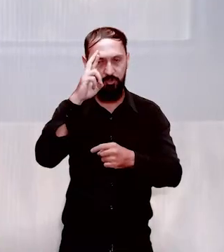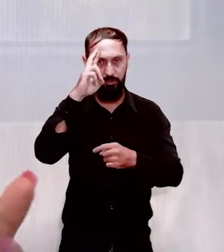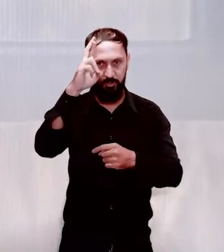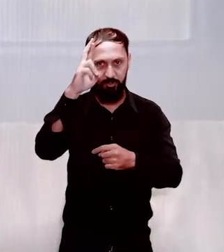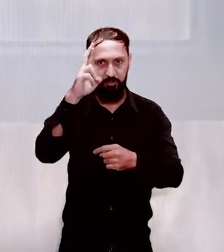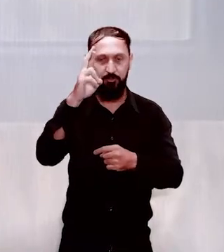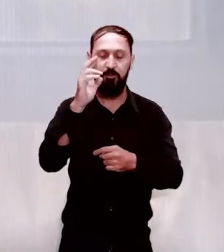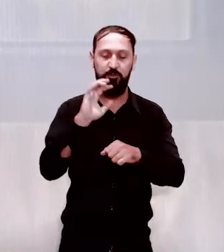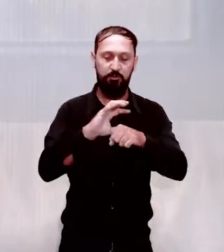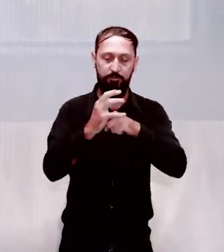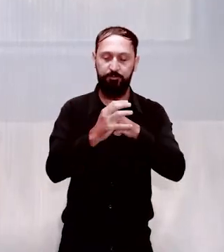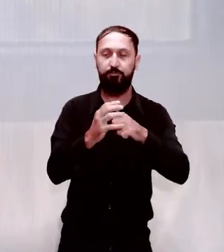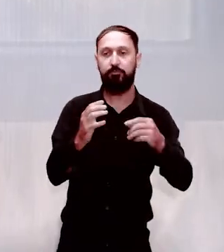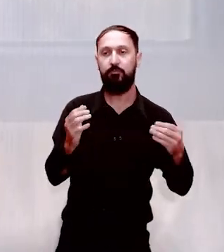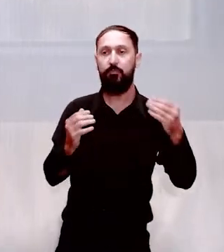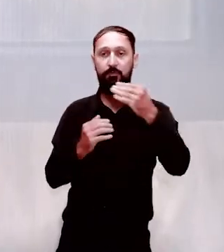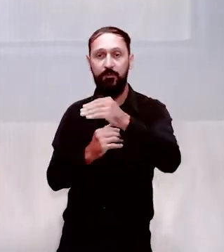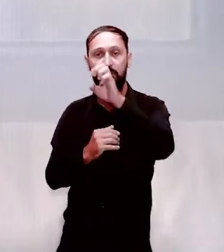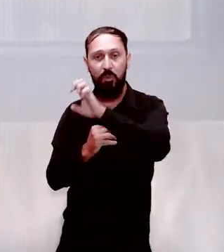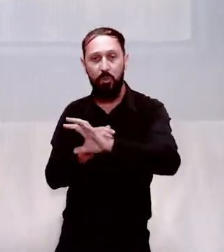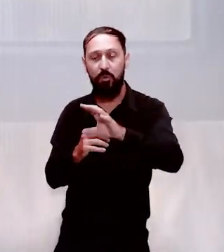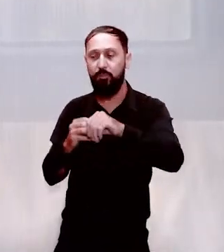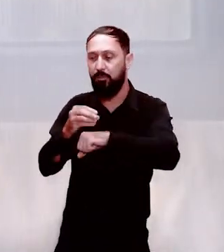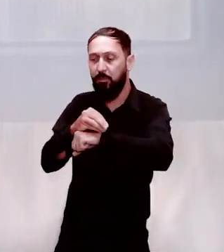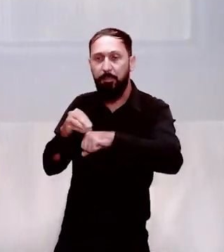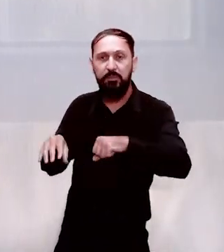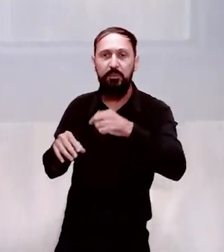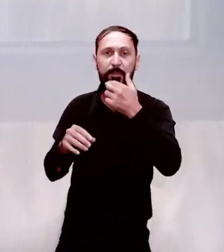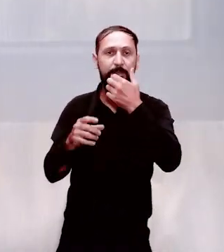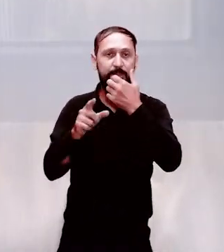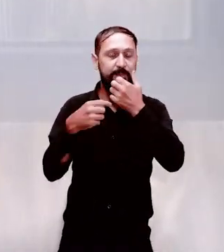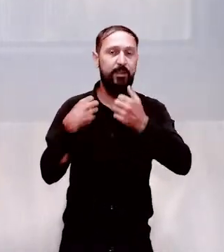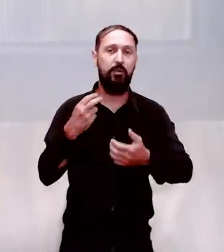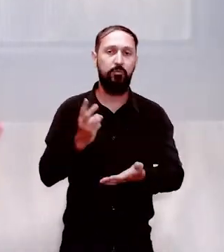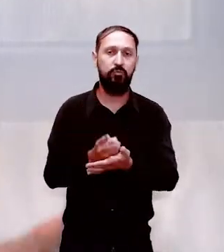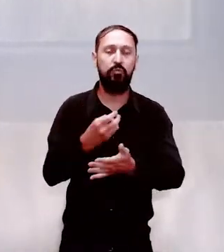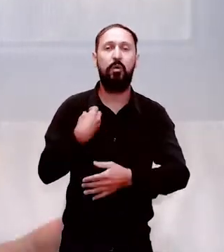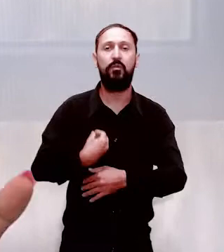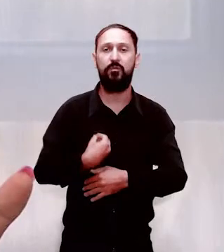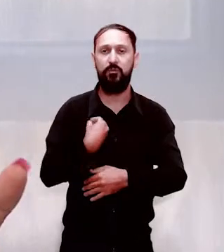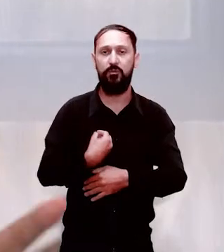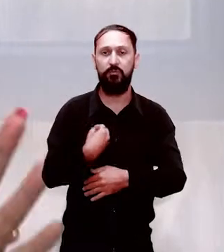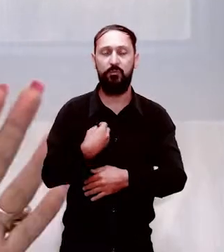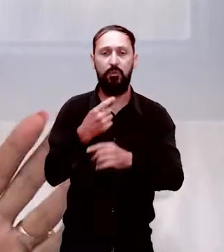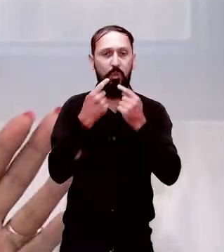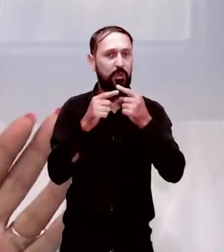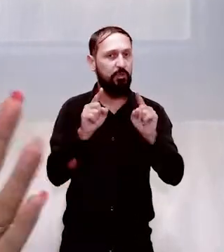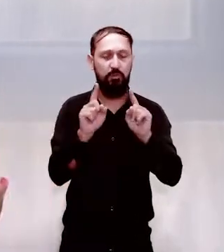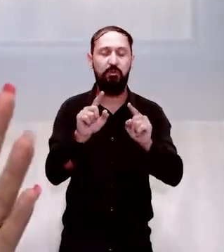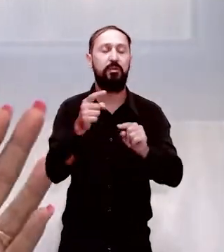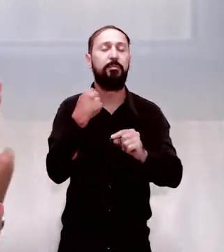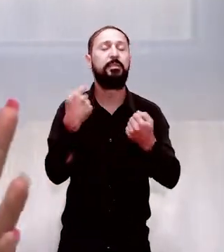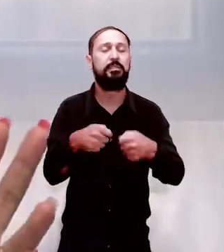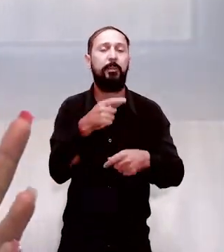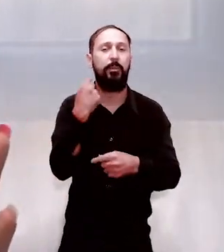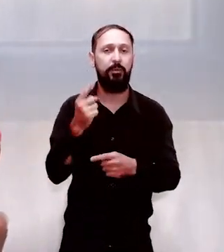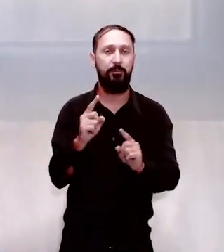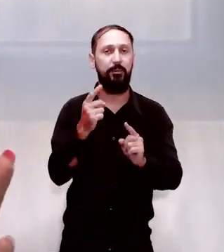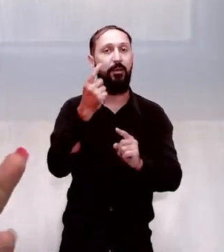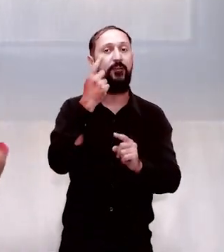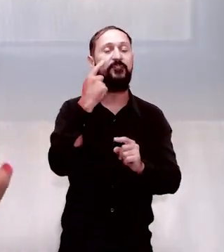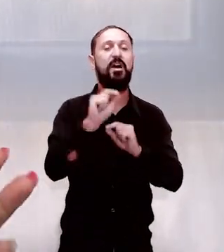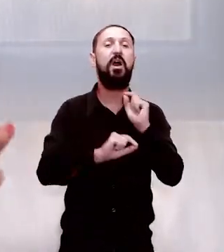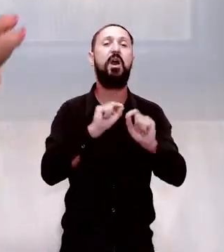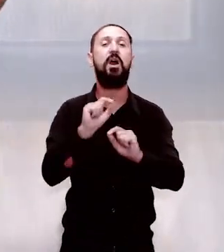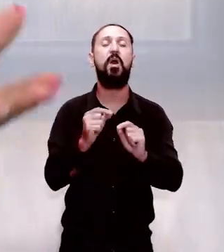chegou com a Covid, né, da Europa, e passou para ela, e a patroa está viva, graças a Deus, né? Não estou questionando aí que todo mundo tem que